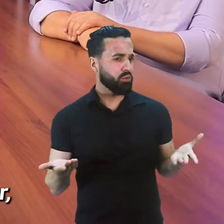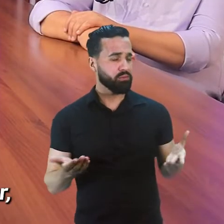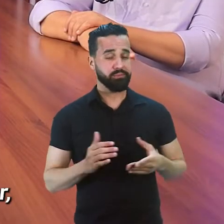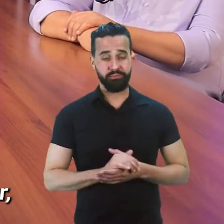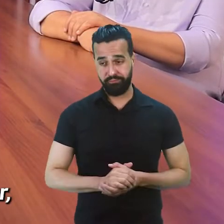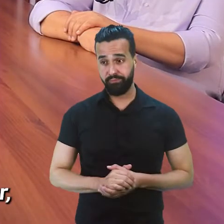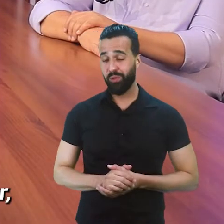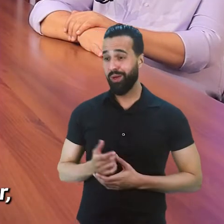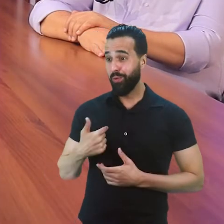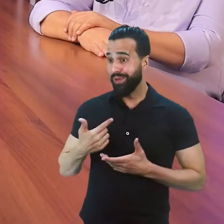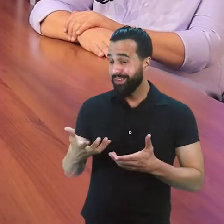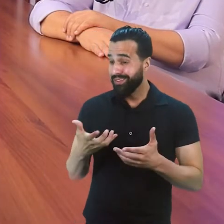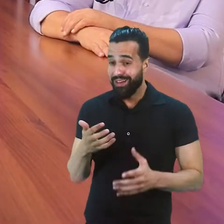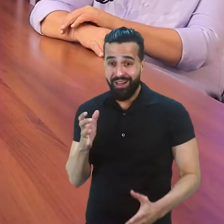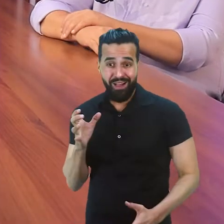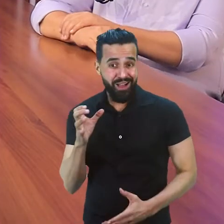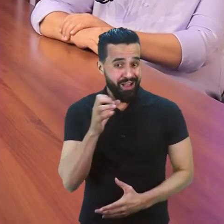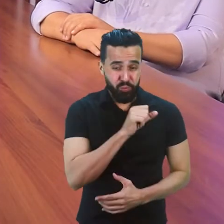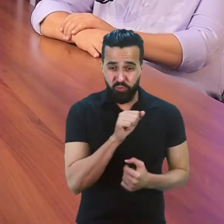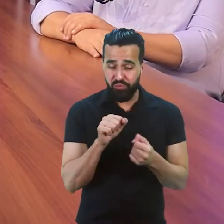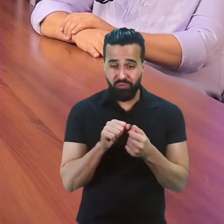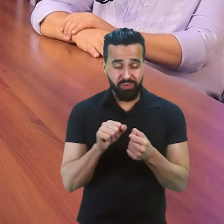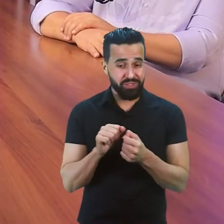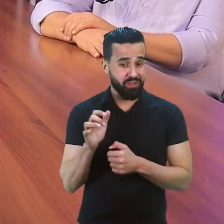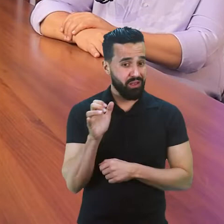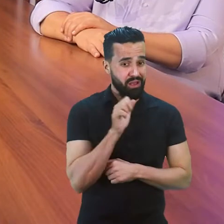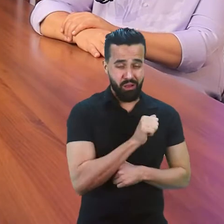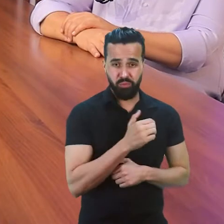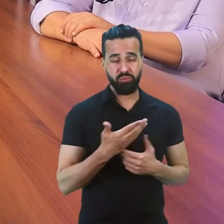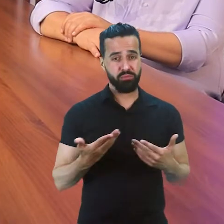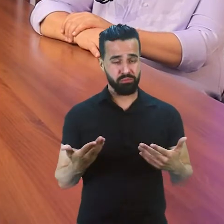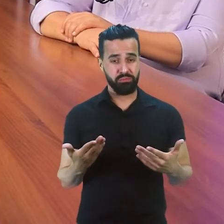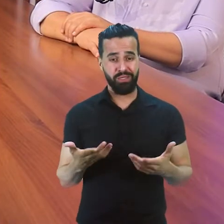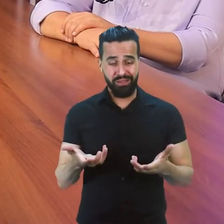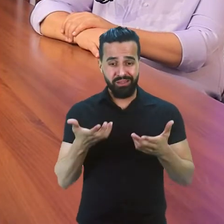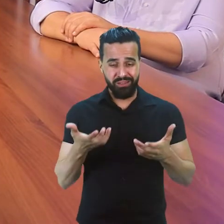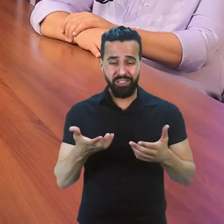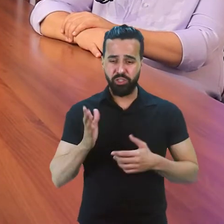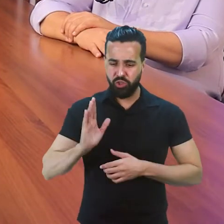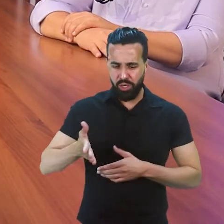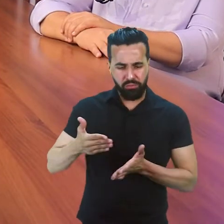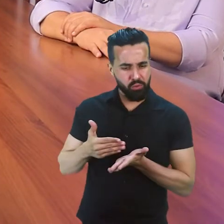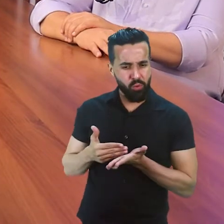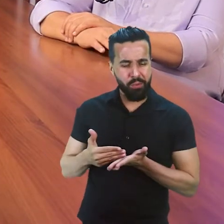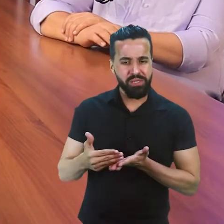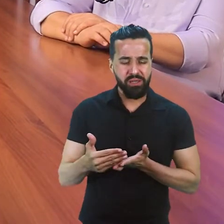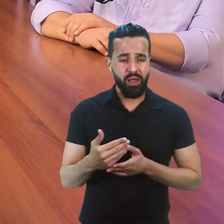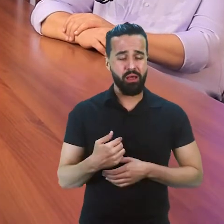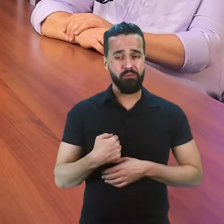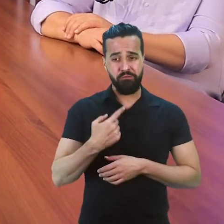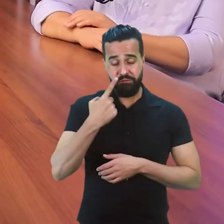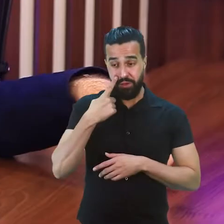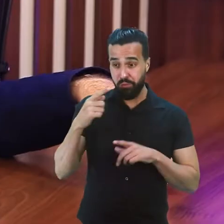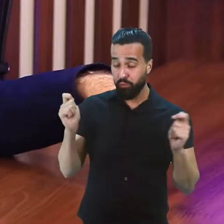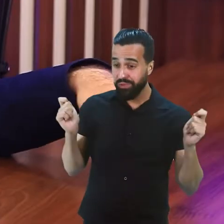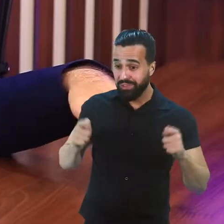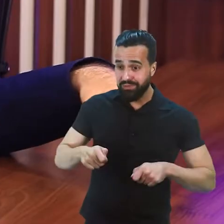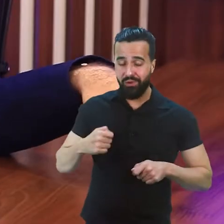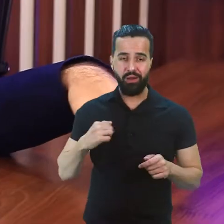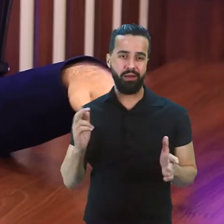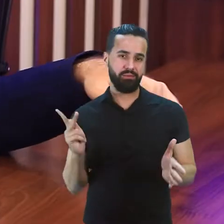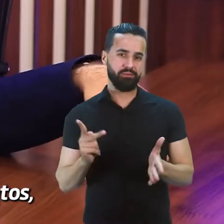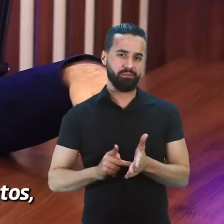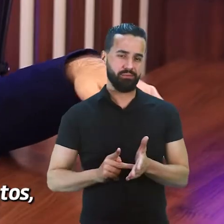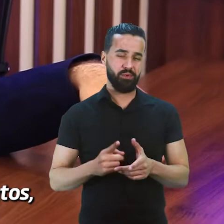tentar fazer tudo o que tinha para fazer, que era viável e que era possível e realista. Aham. Porque tinha